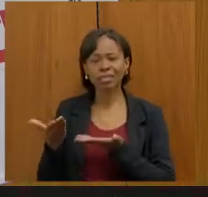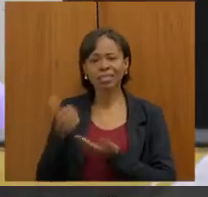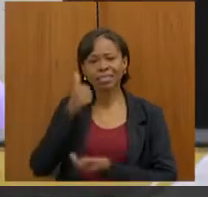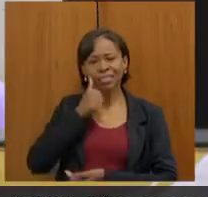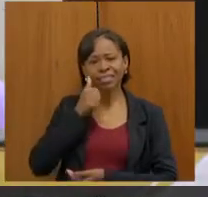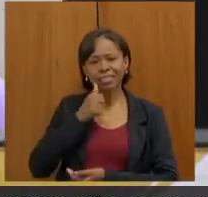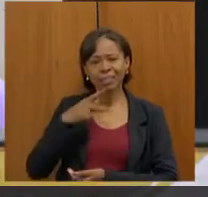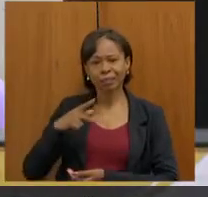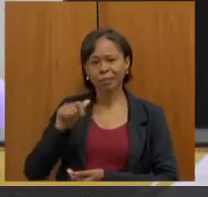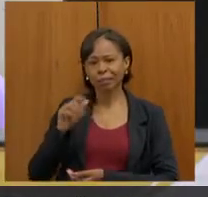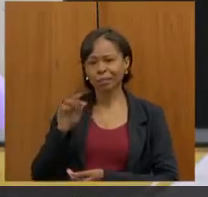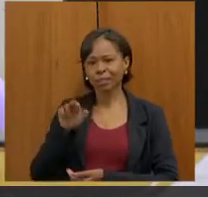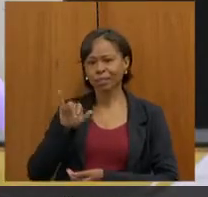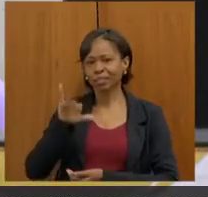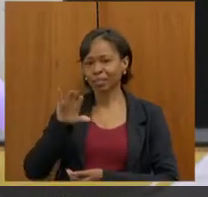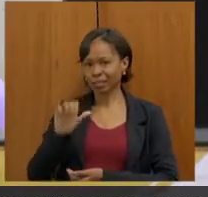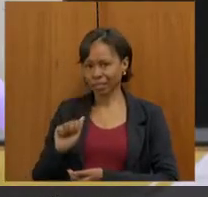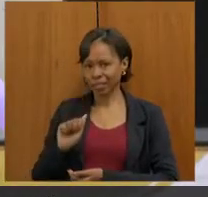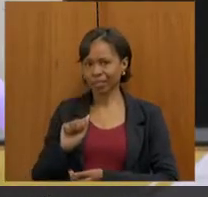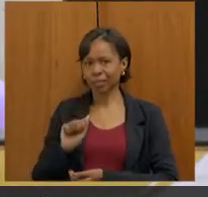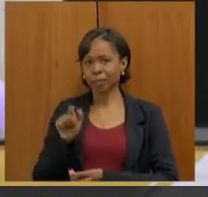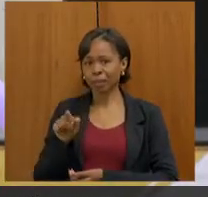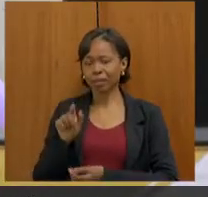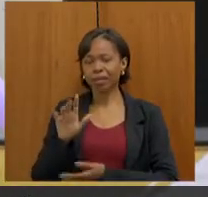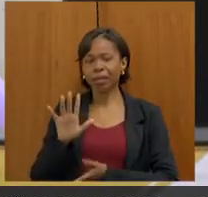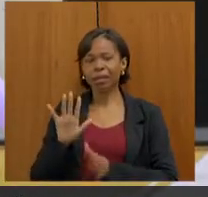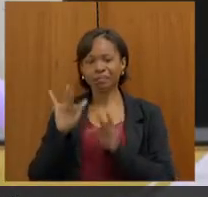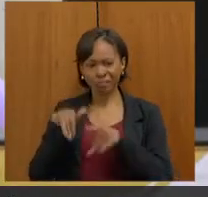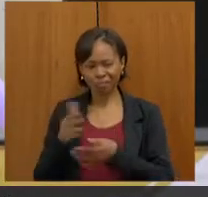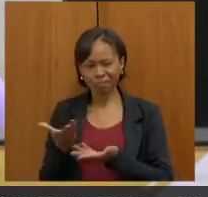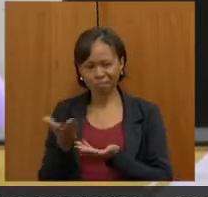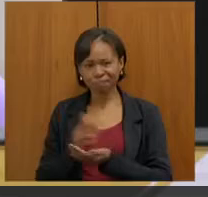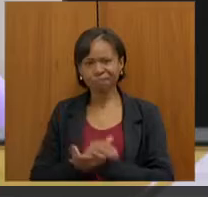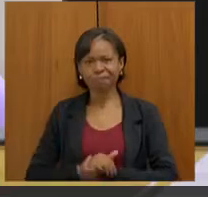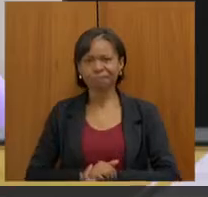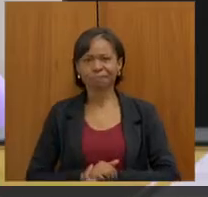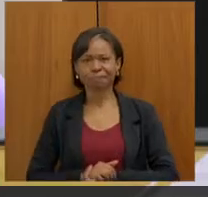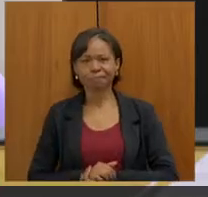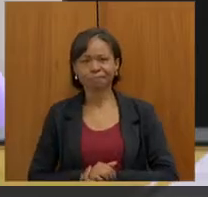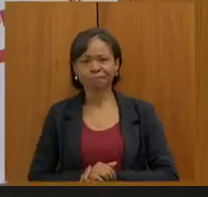Doutora Patrícia babycook pro suas considerações finais